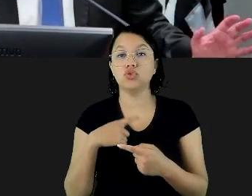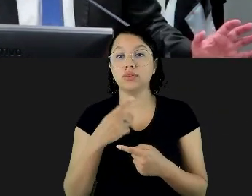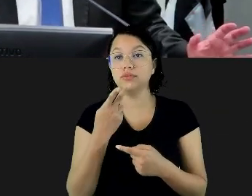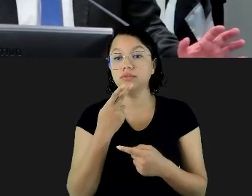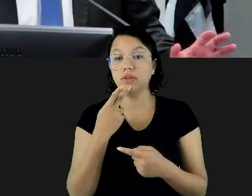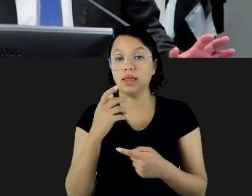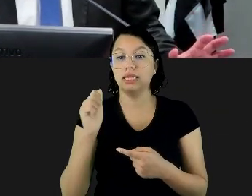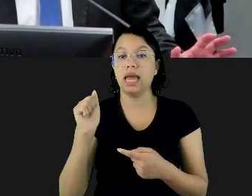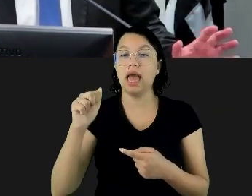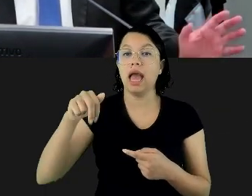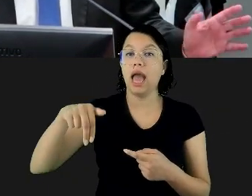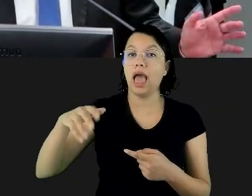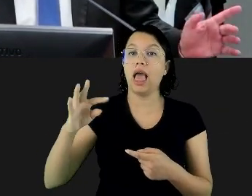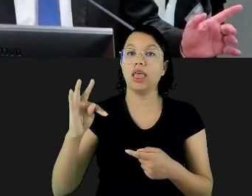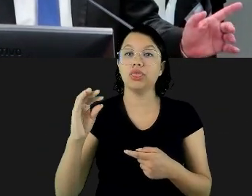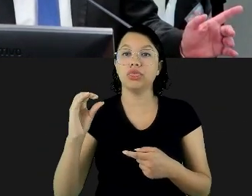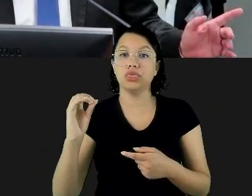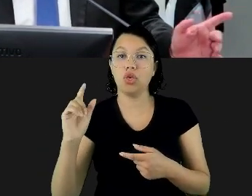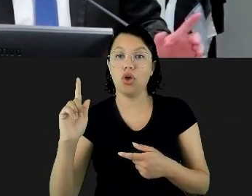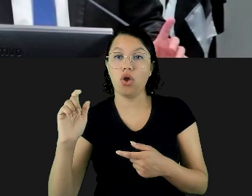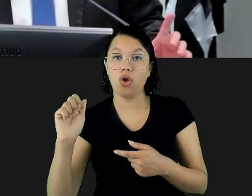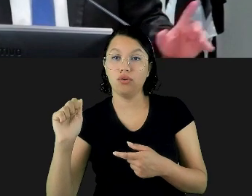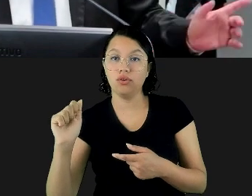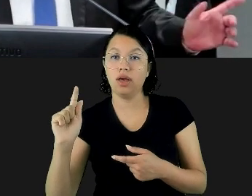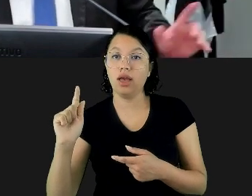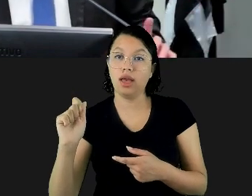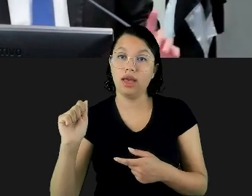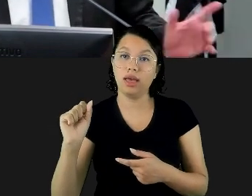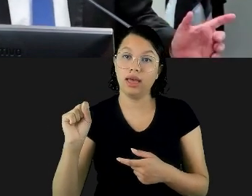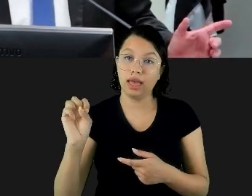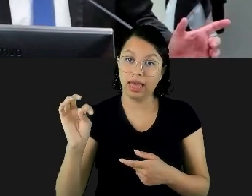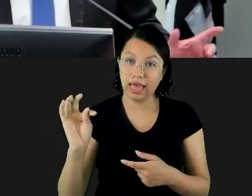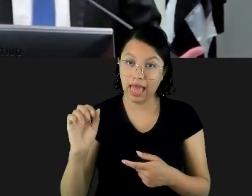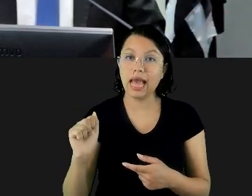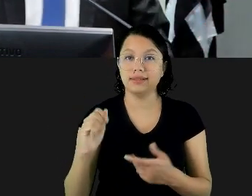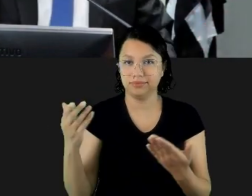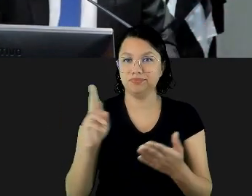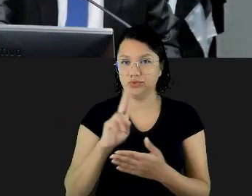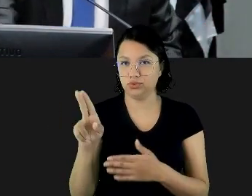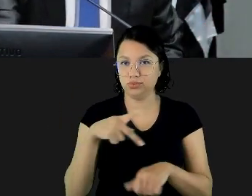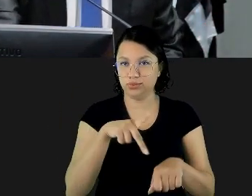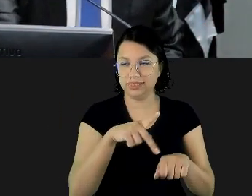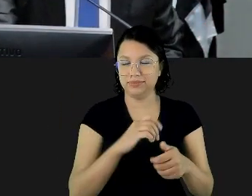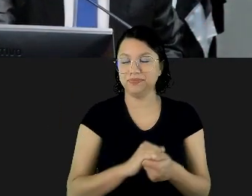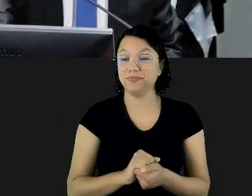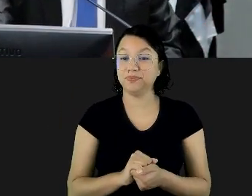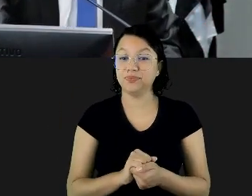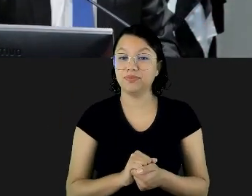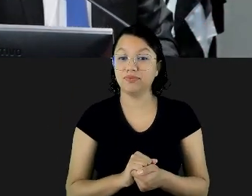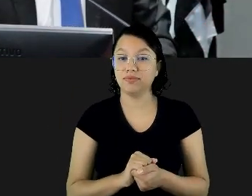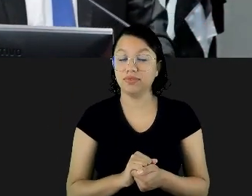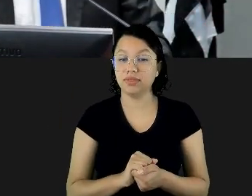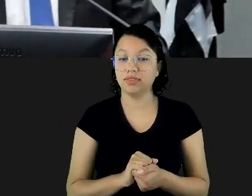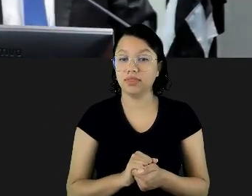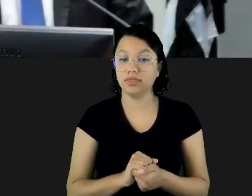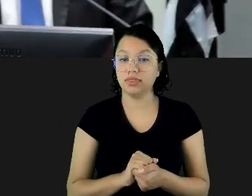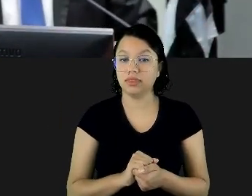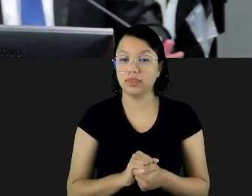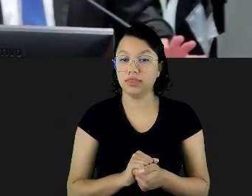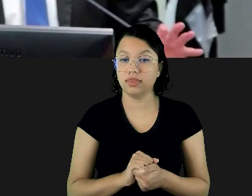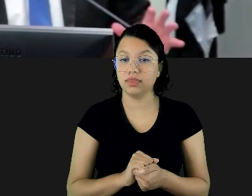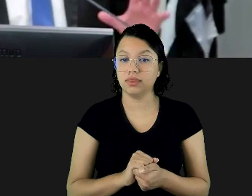lá, igual, você é palmeirense, né? Igual Corinthians e Palmeiras, é esses 2 aqui, ó, Antofagasta e Iquique. Então, sempre que